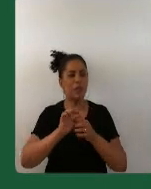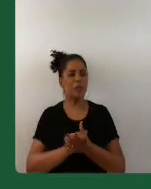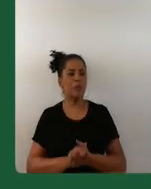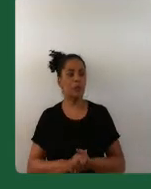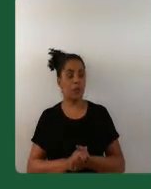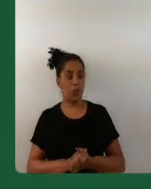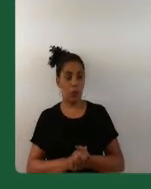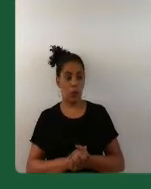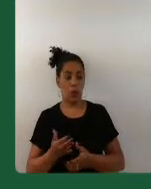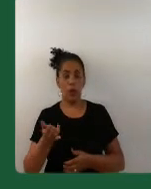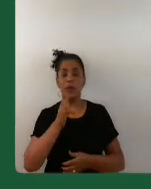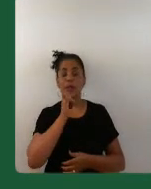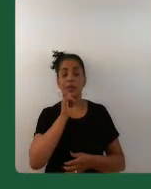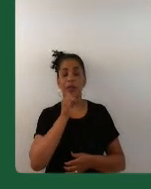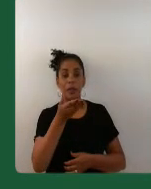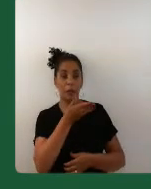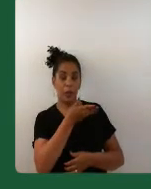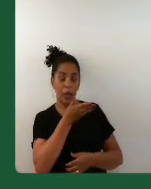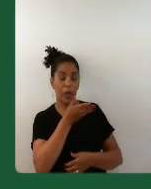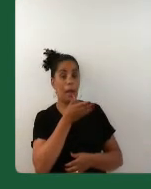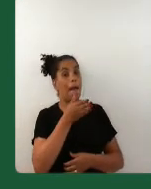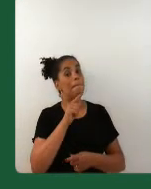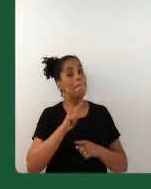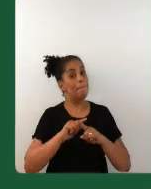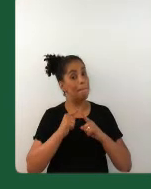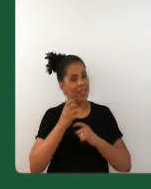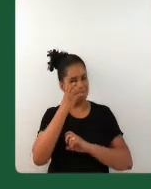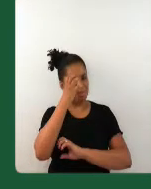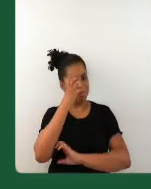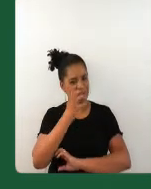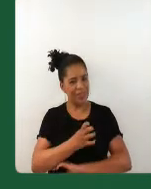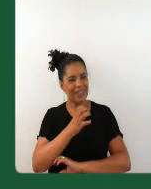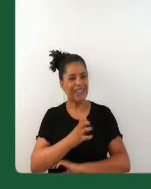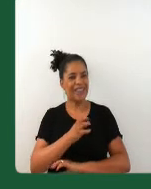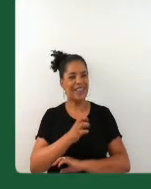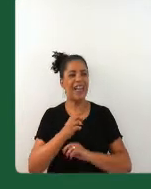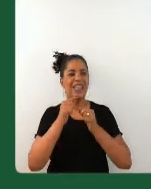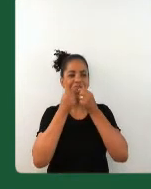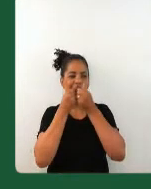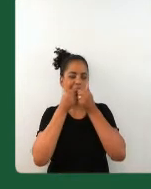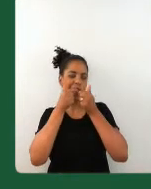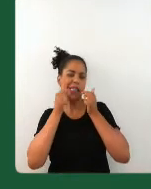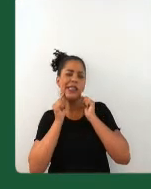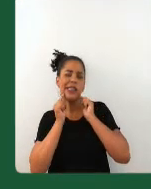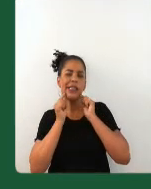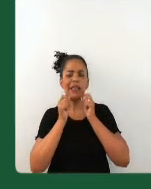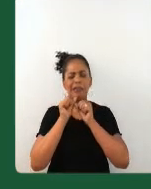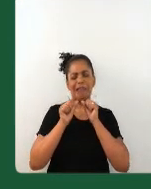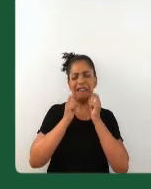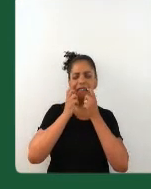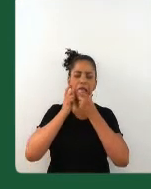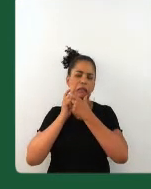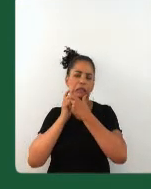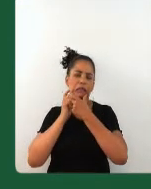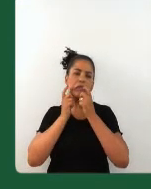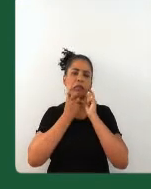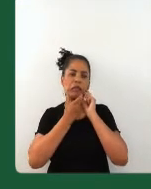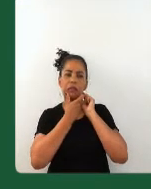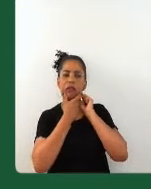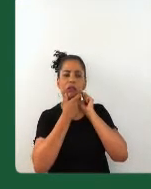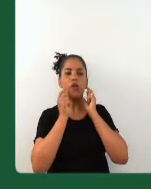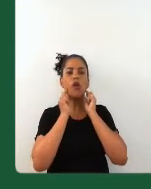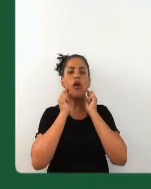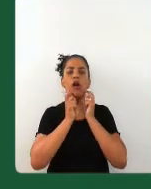caso mais severo, também com exposição dentária, né, deformidade já na parte